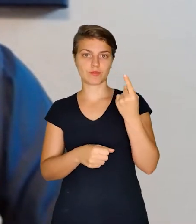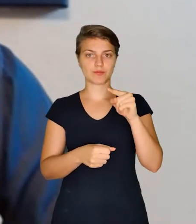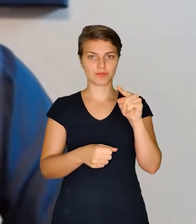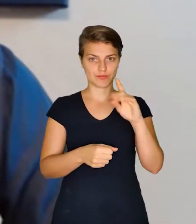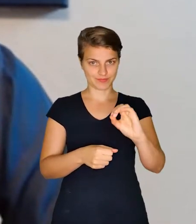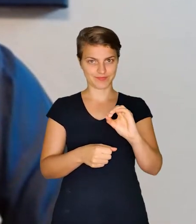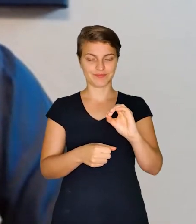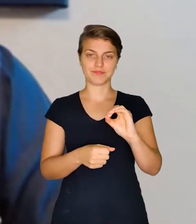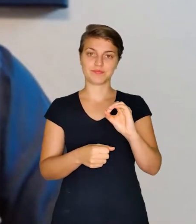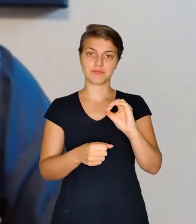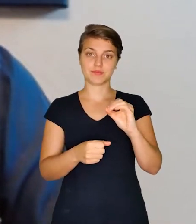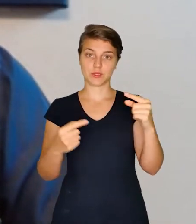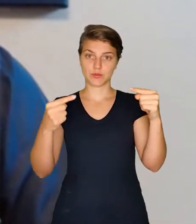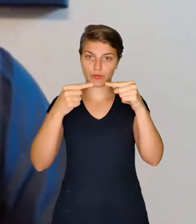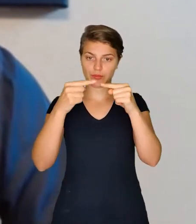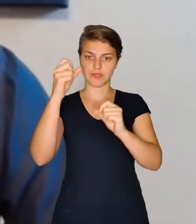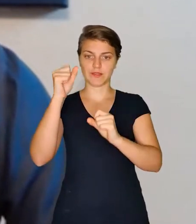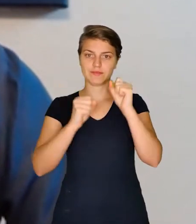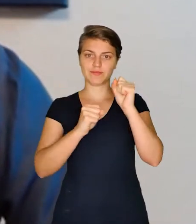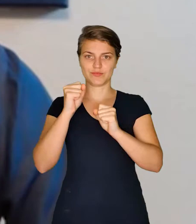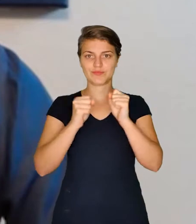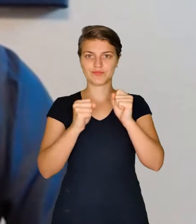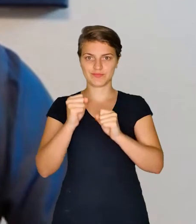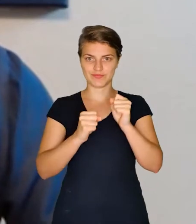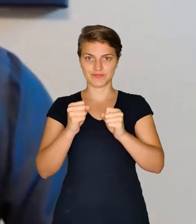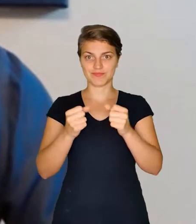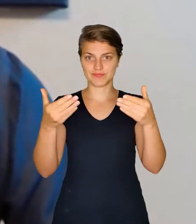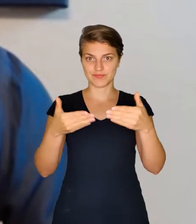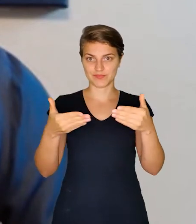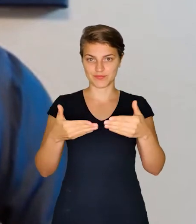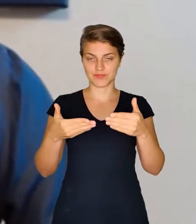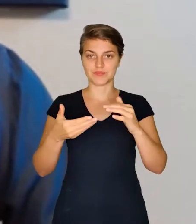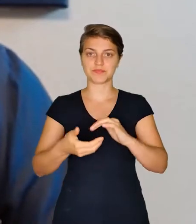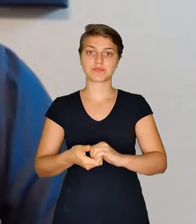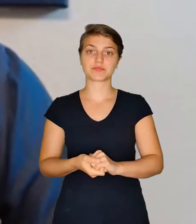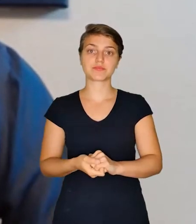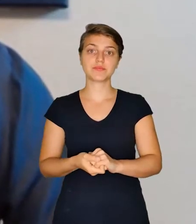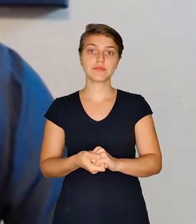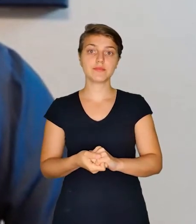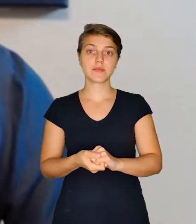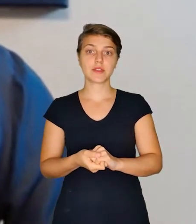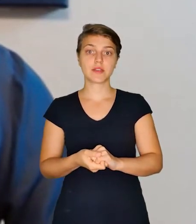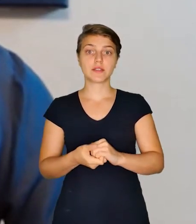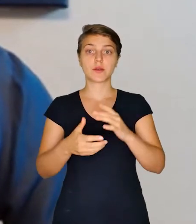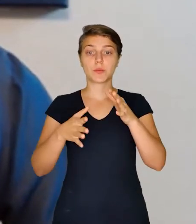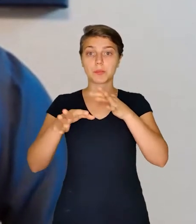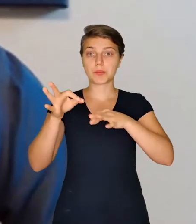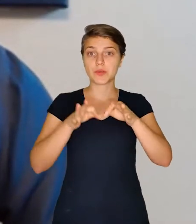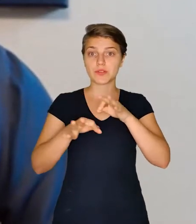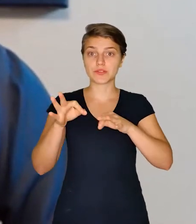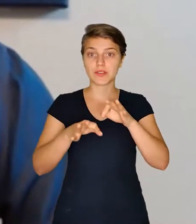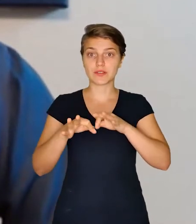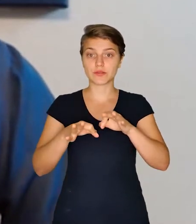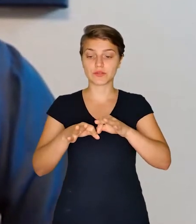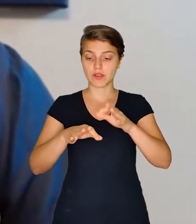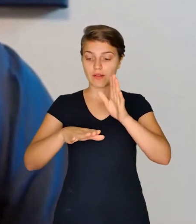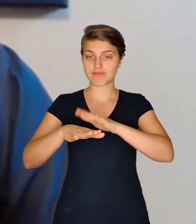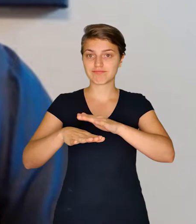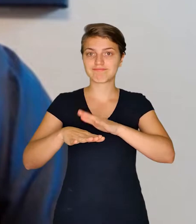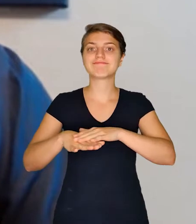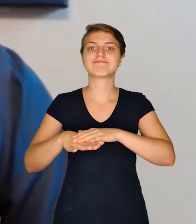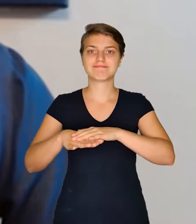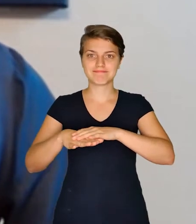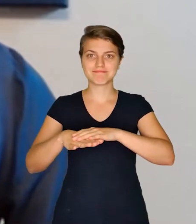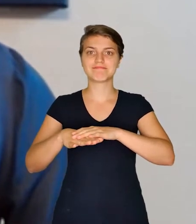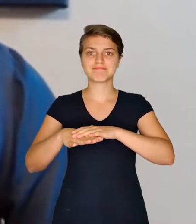nosso modelo de aprendizagem está focado no desenvolvimento de projetos hands-on, ou seja, de projetos práticos, os